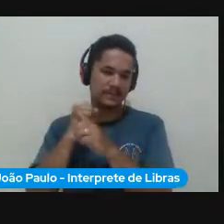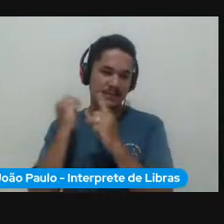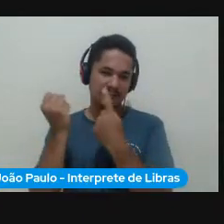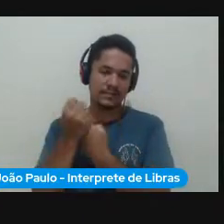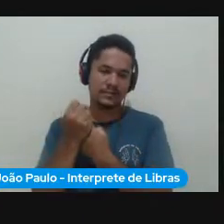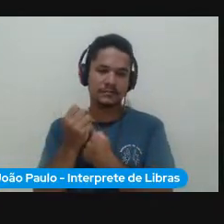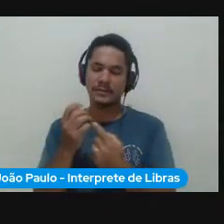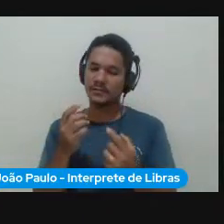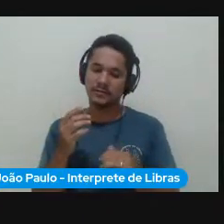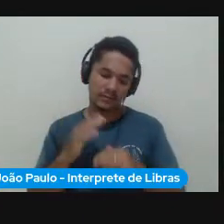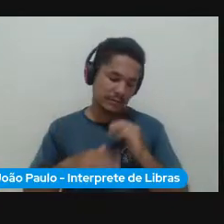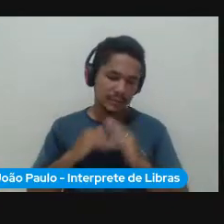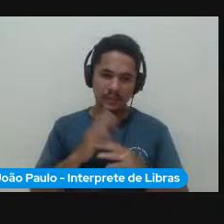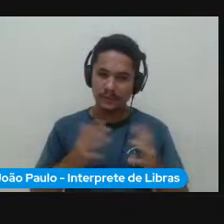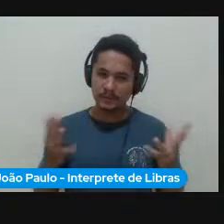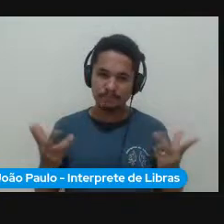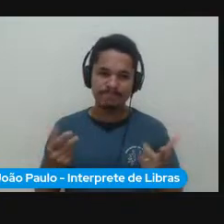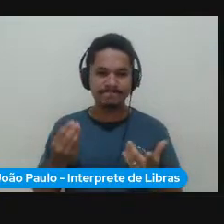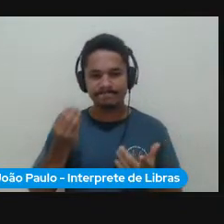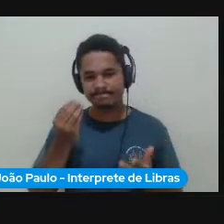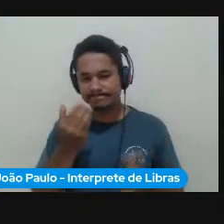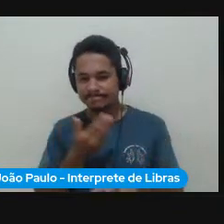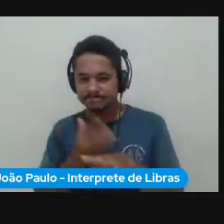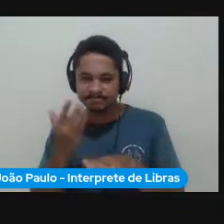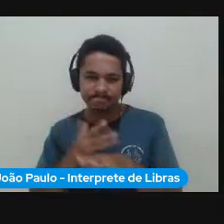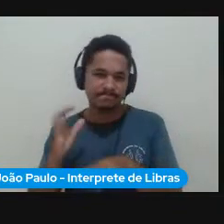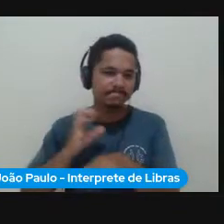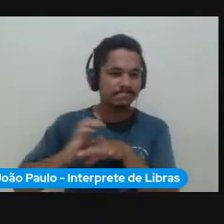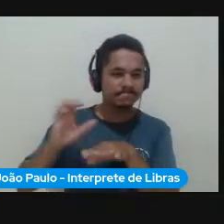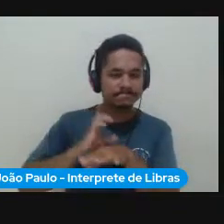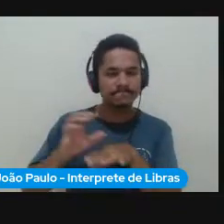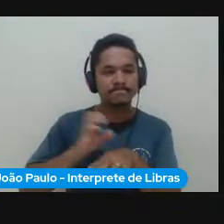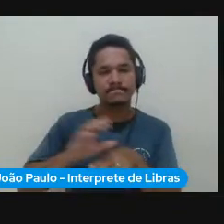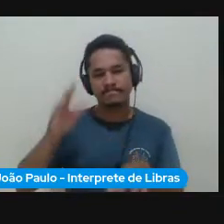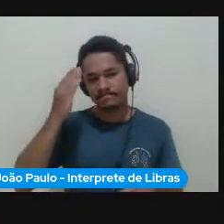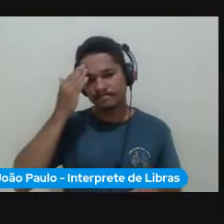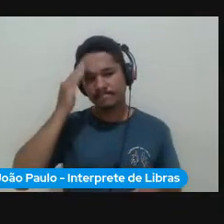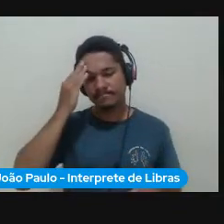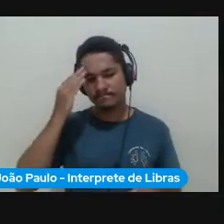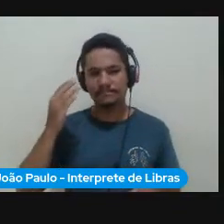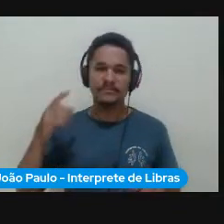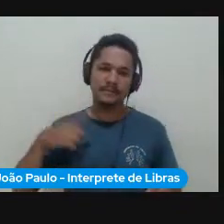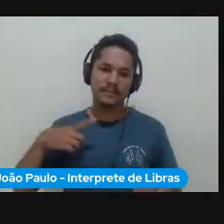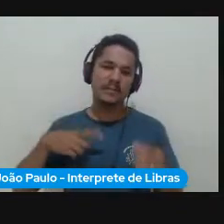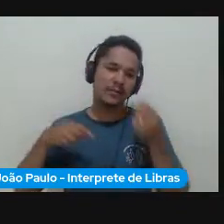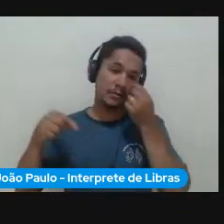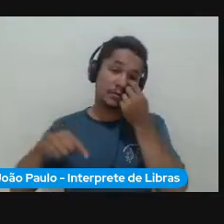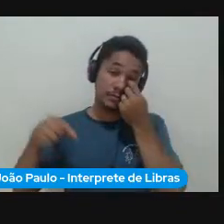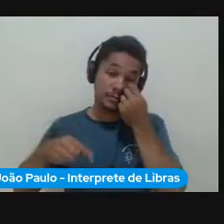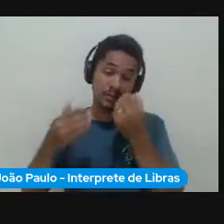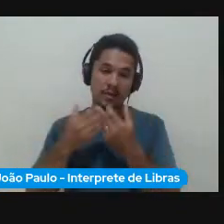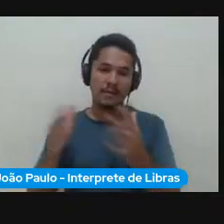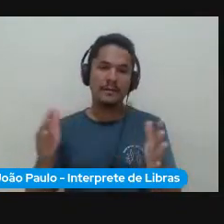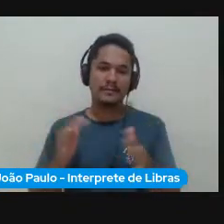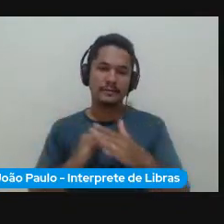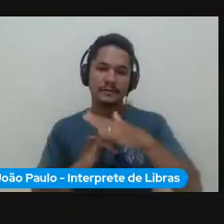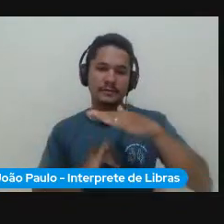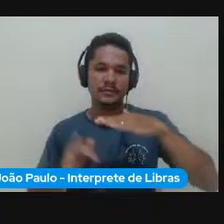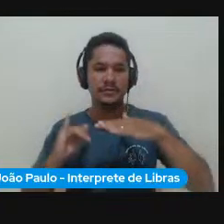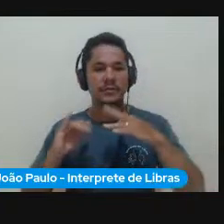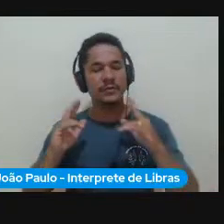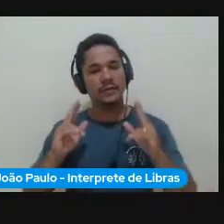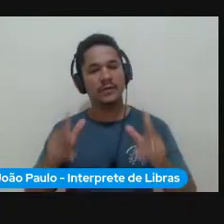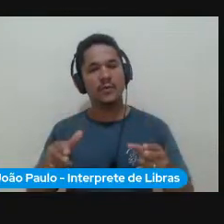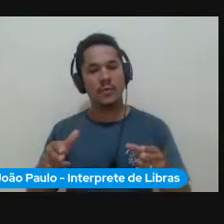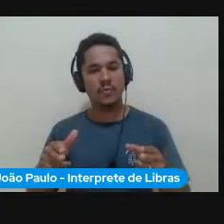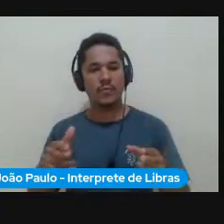nossas habilidades dentro de capacitações que a gente entende e tem hoje portas abertas em instituições como essa,